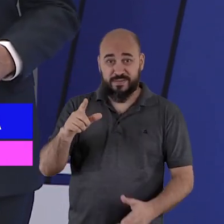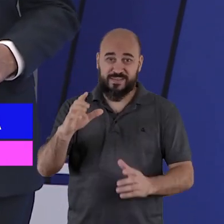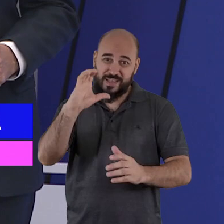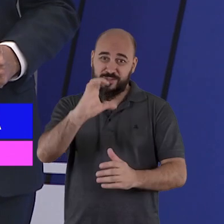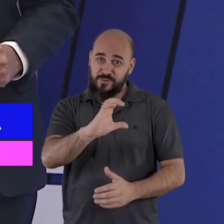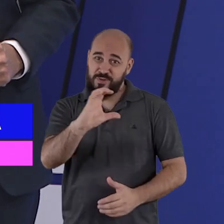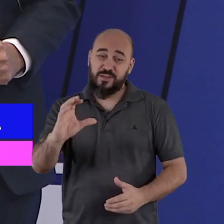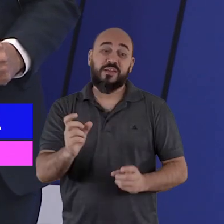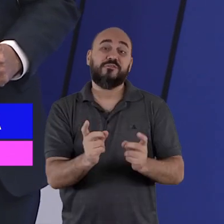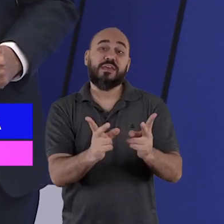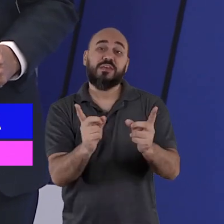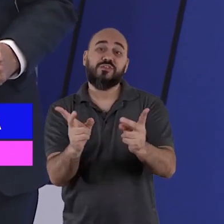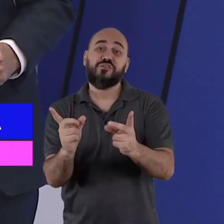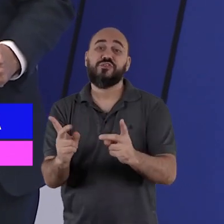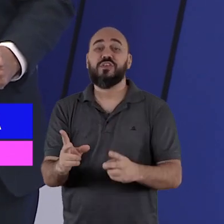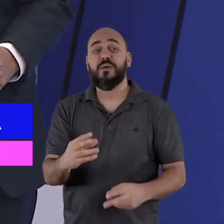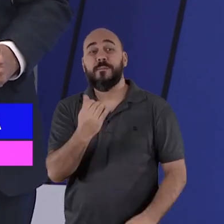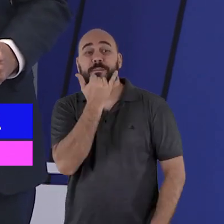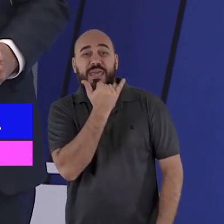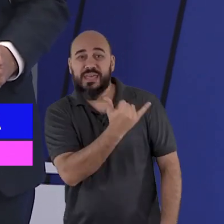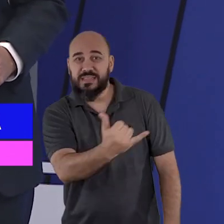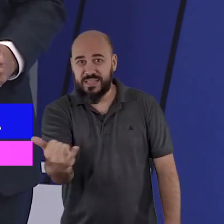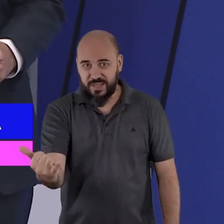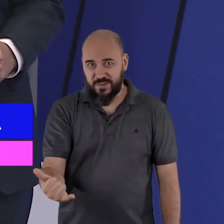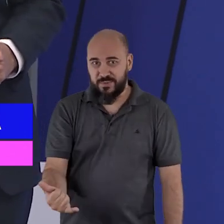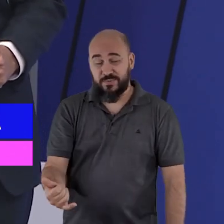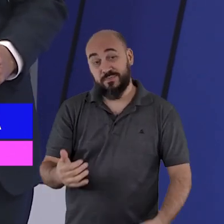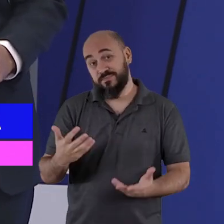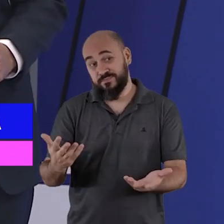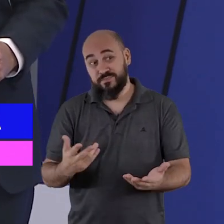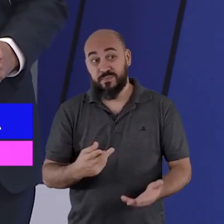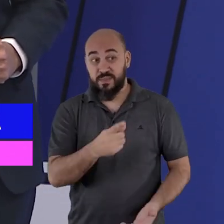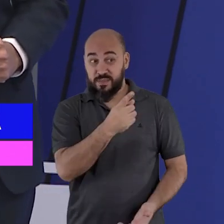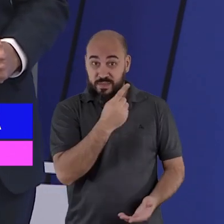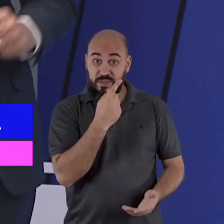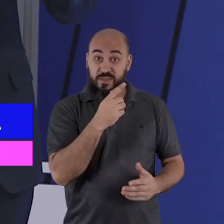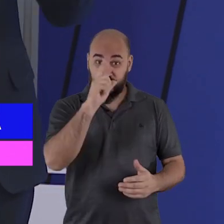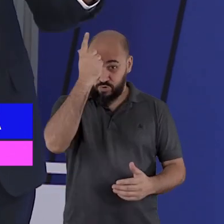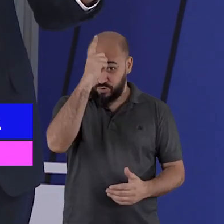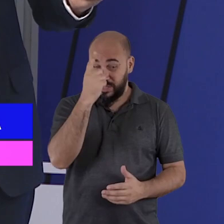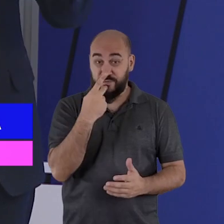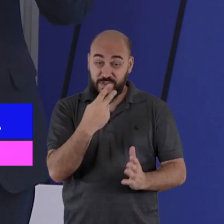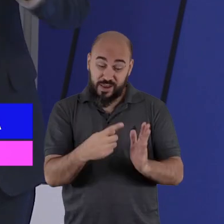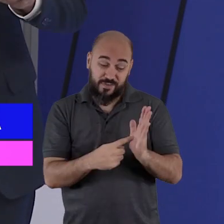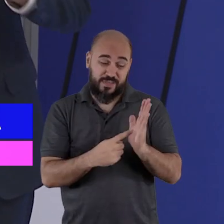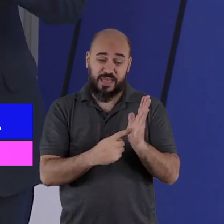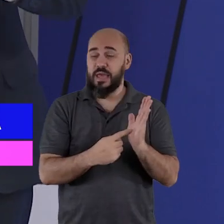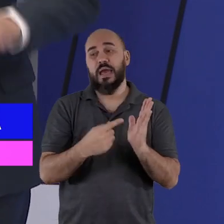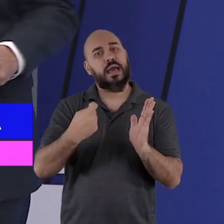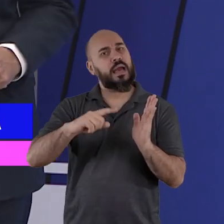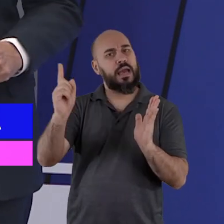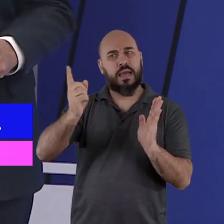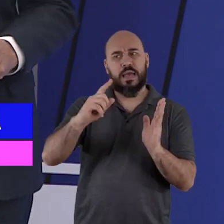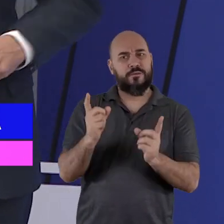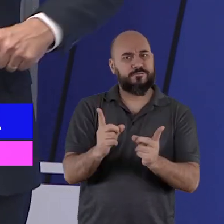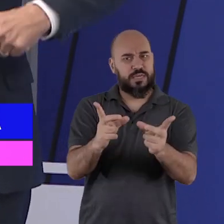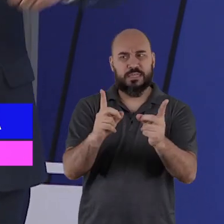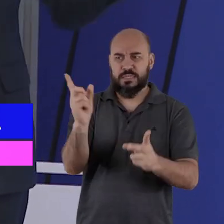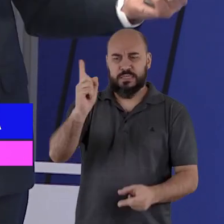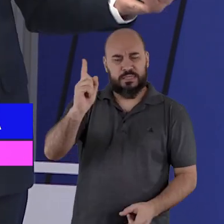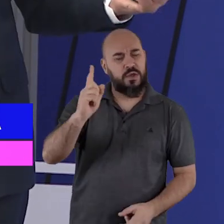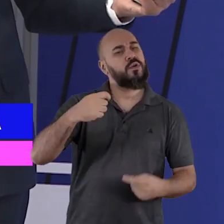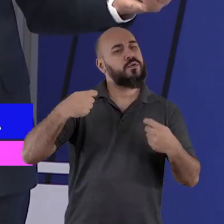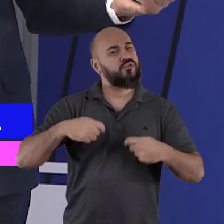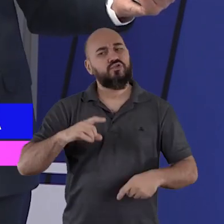martelava um versículo que diz: e o justo viverá pela fé. Se o justo vive pela fé, como é que ele compra o perdão dos seus pecados?